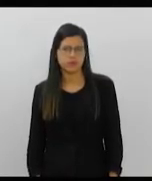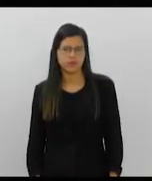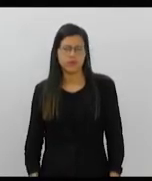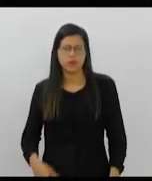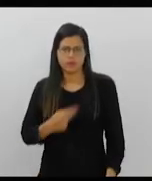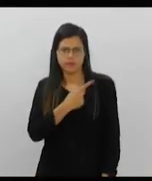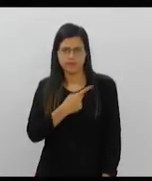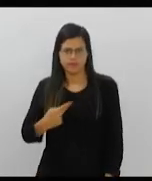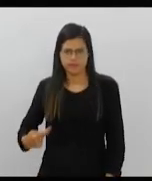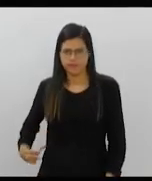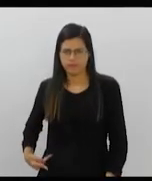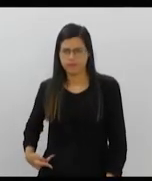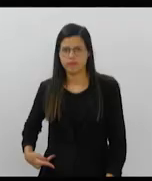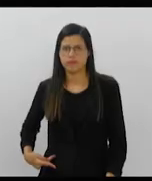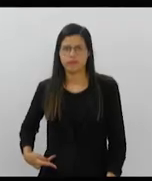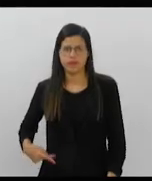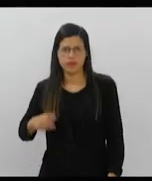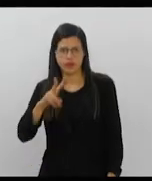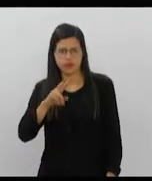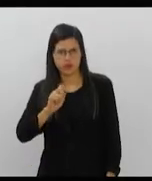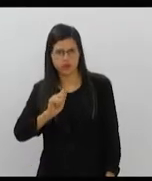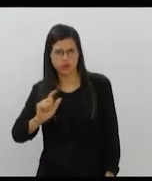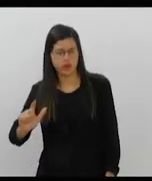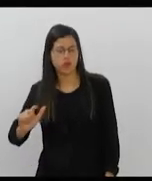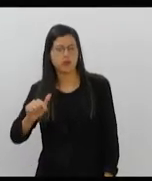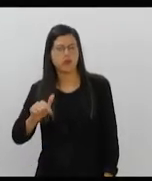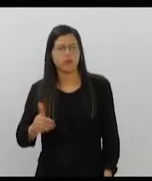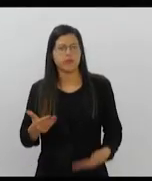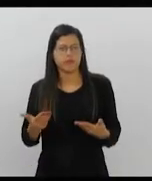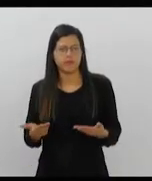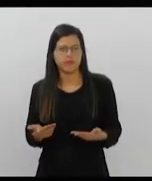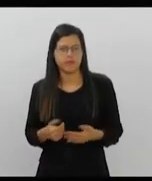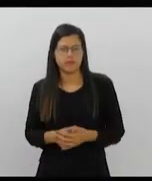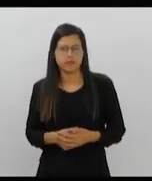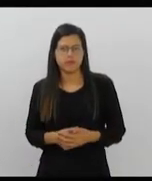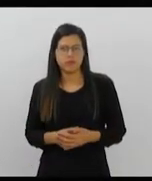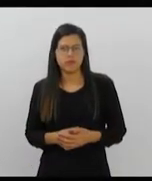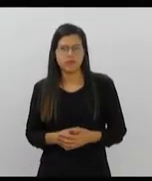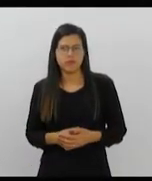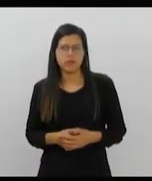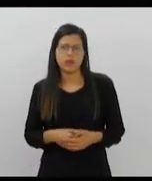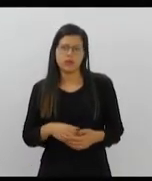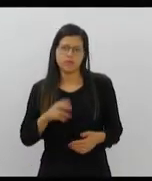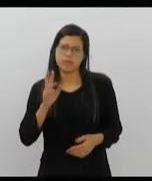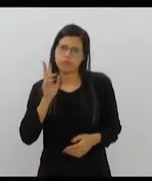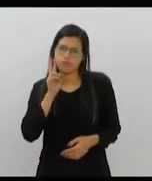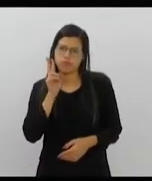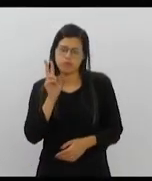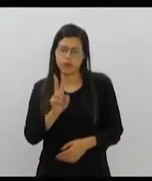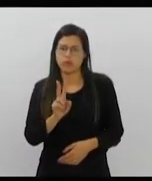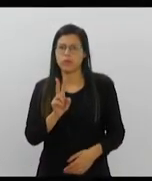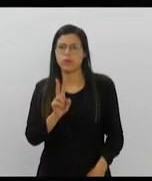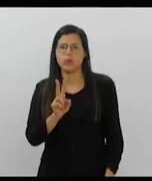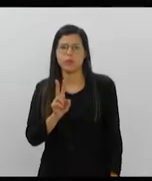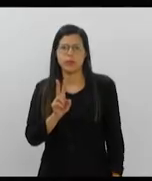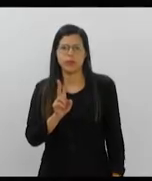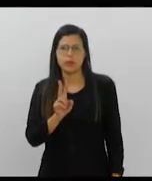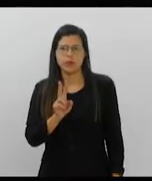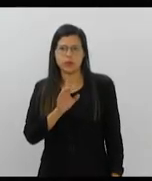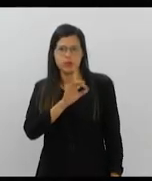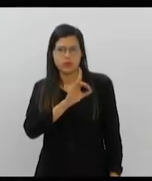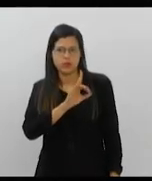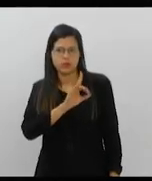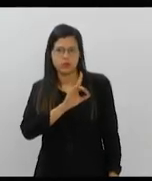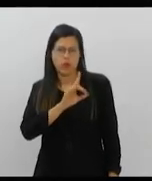Senhor presidente Valdaceasa, o senhor deve ter visto, no dia